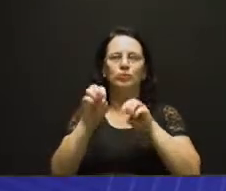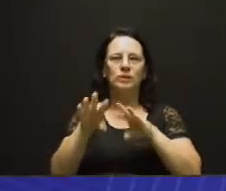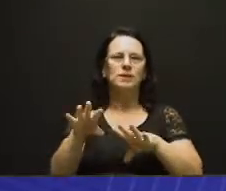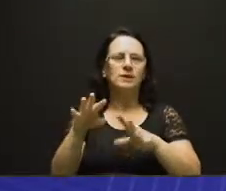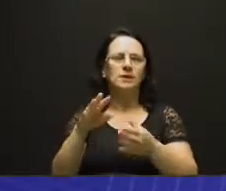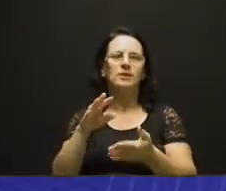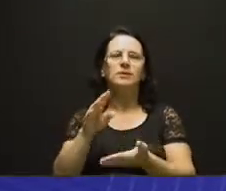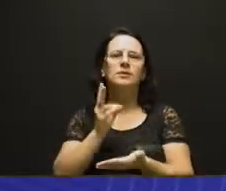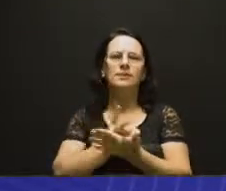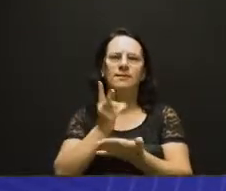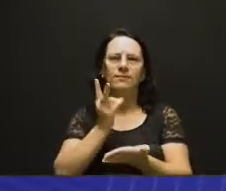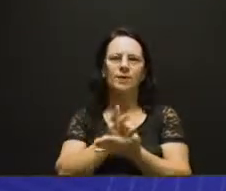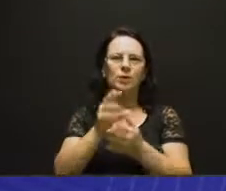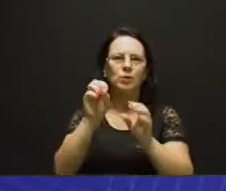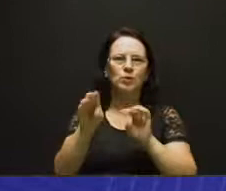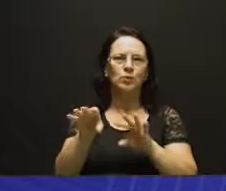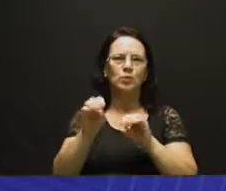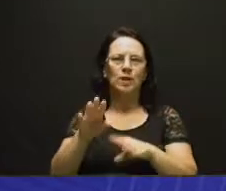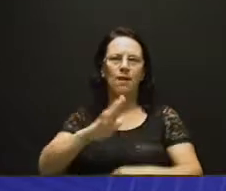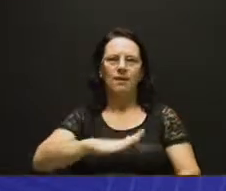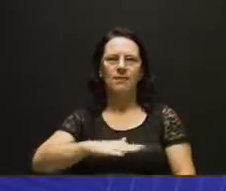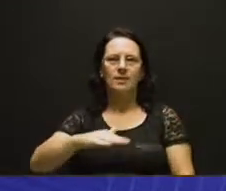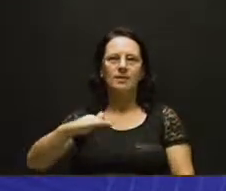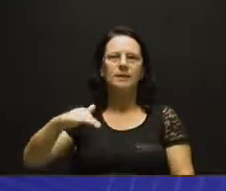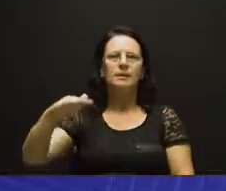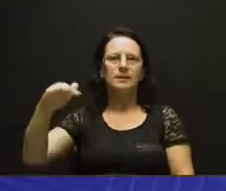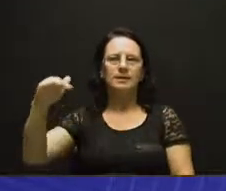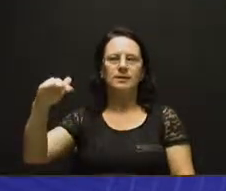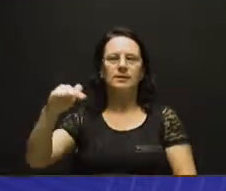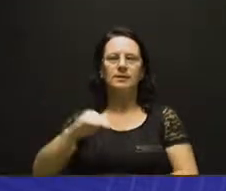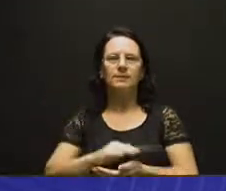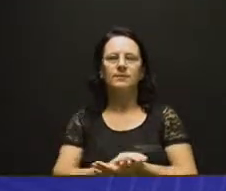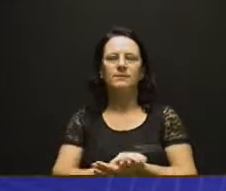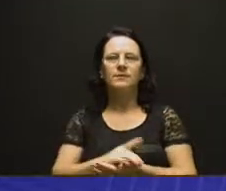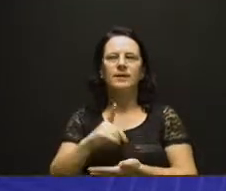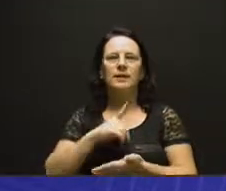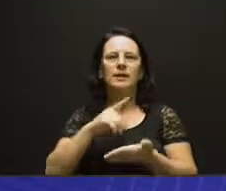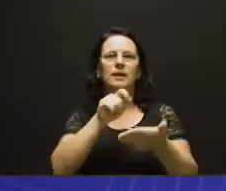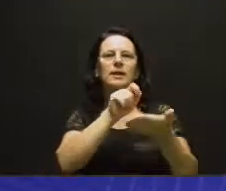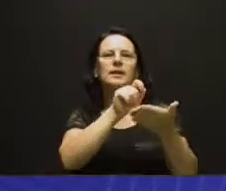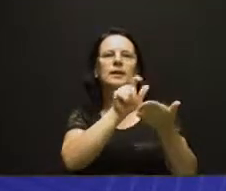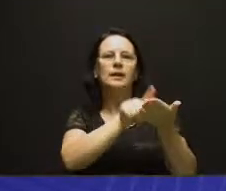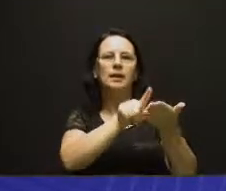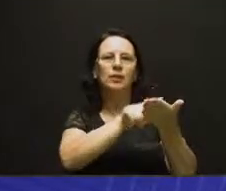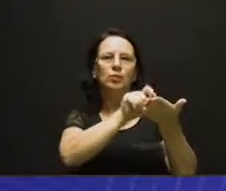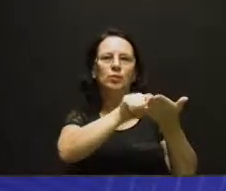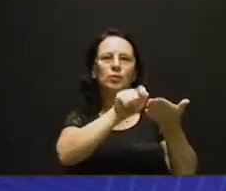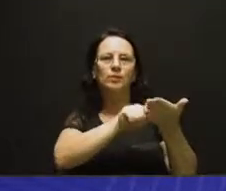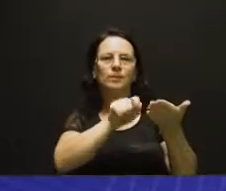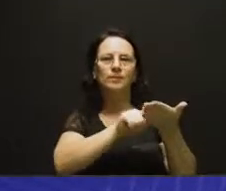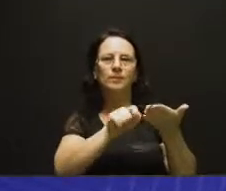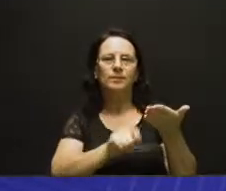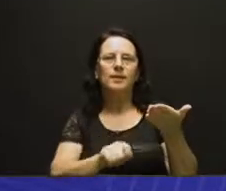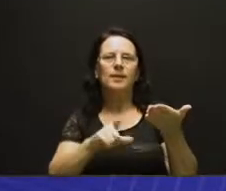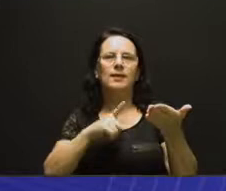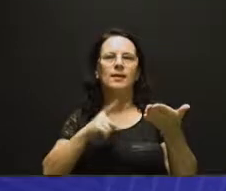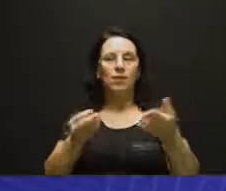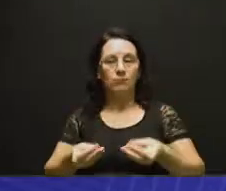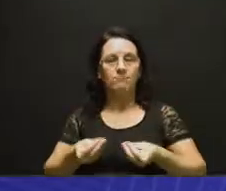as aulas que todas as crianças de mais crianças têm no currículo tem que ser